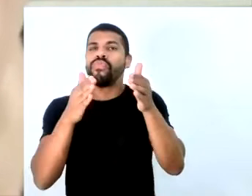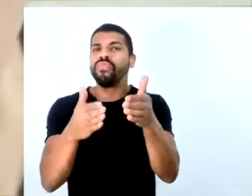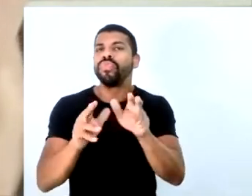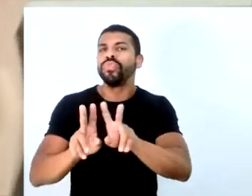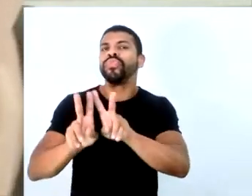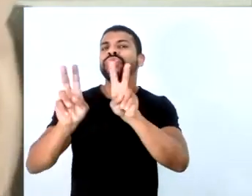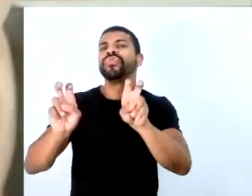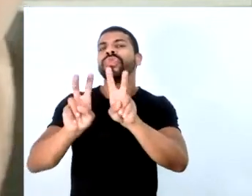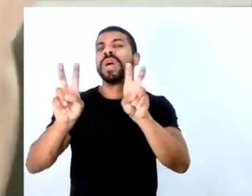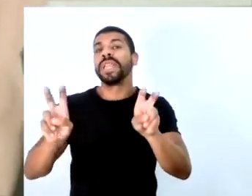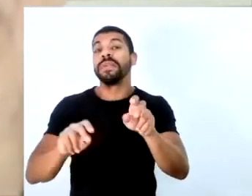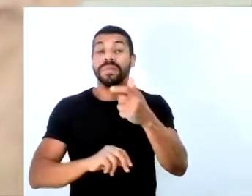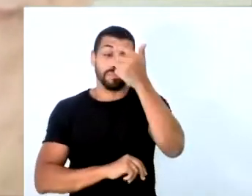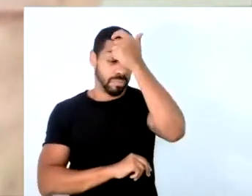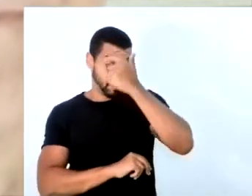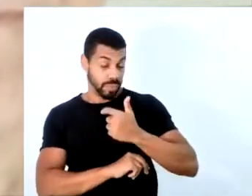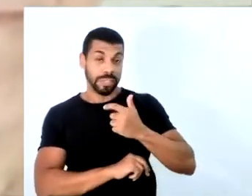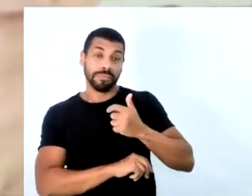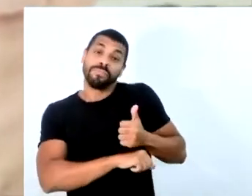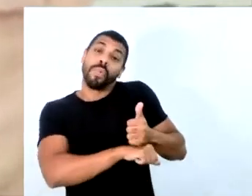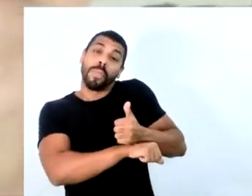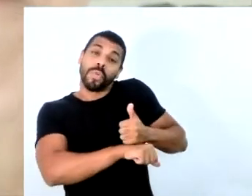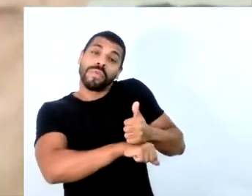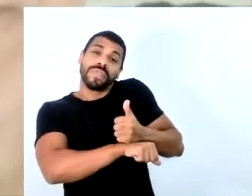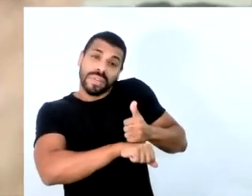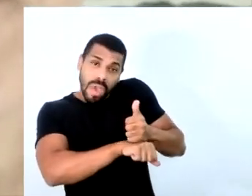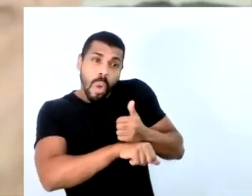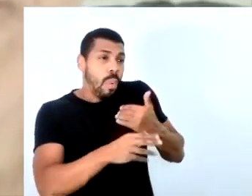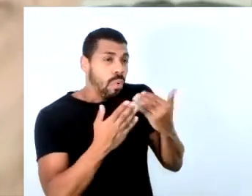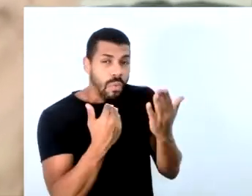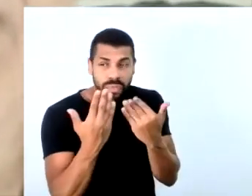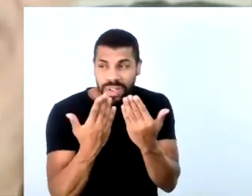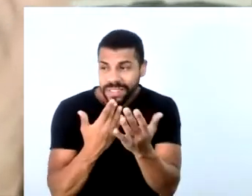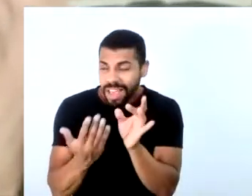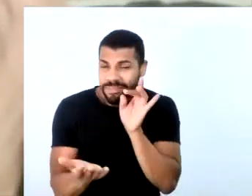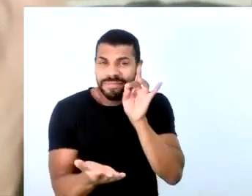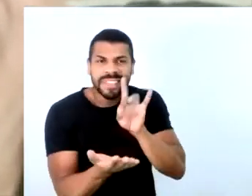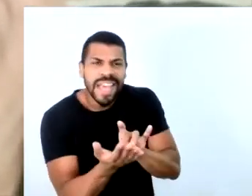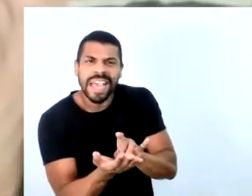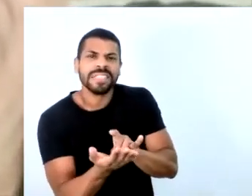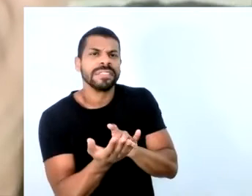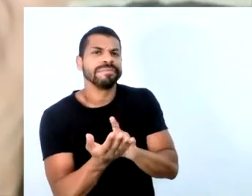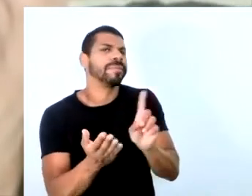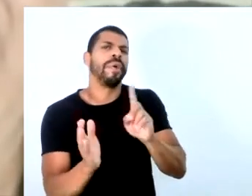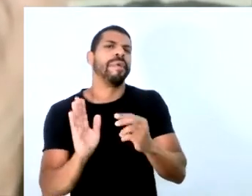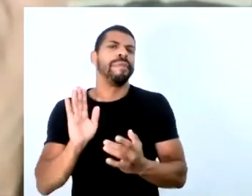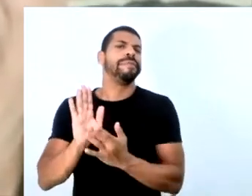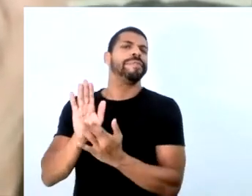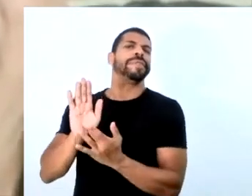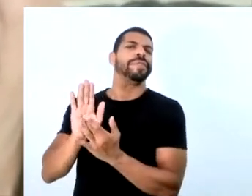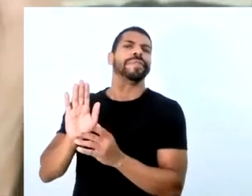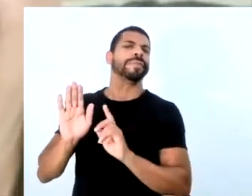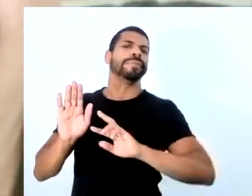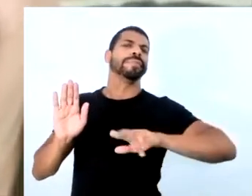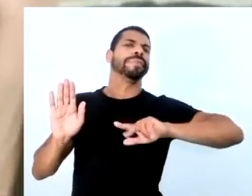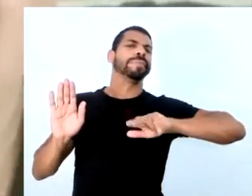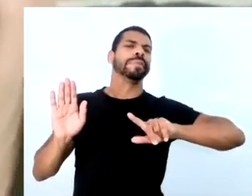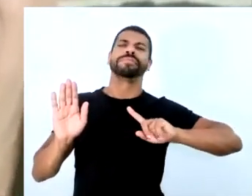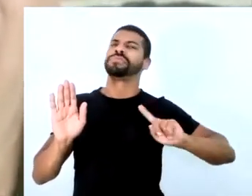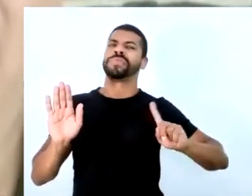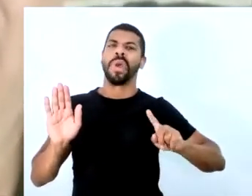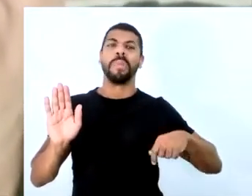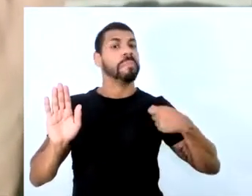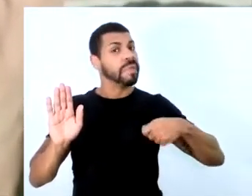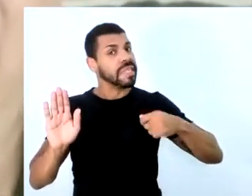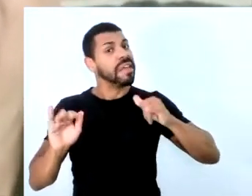sofrimentos para conseguir filmar que o filme não está ali. Então, cabe a você, como montador, de conversar